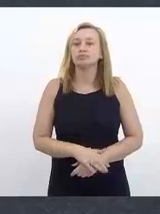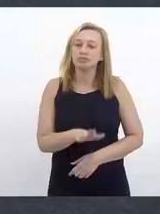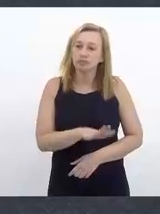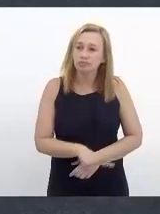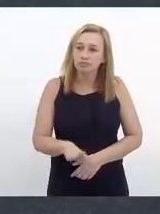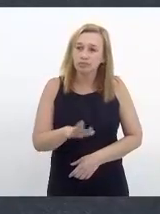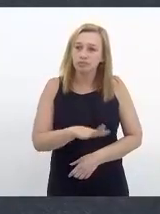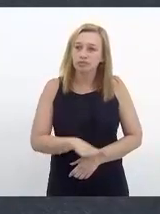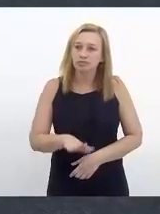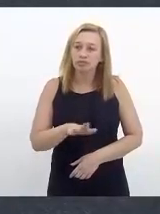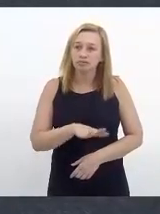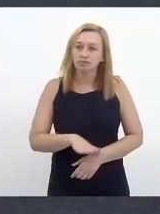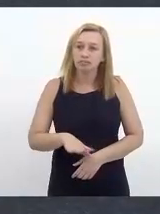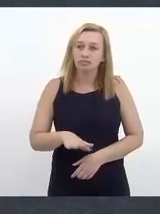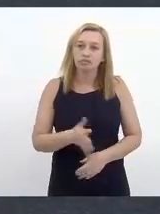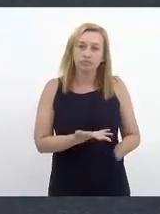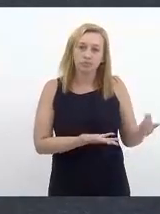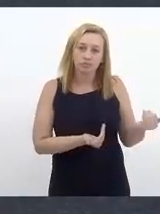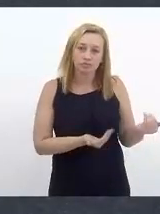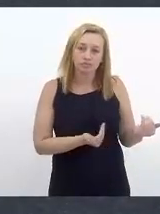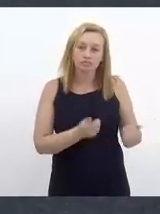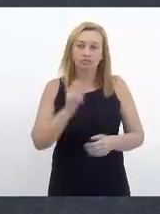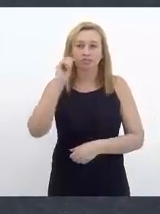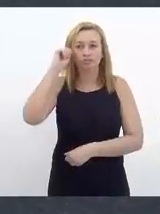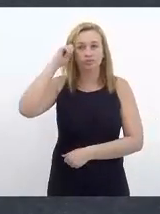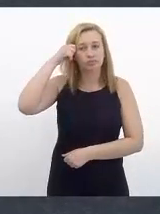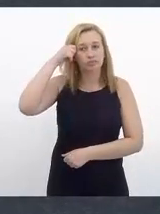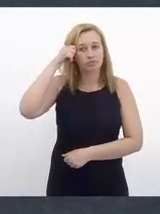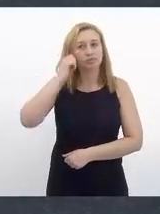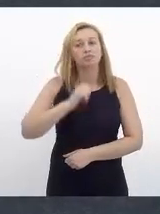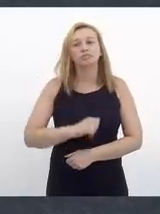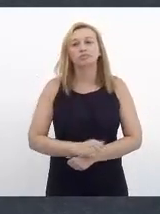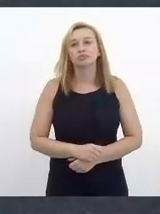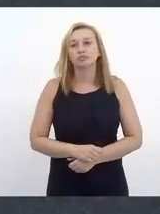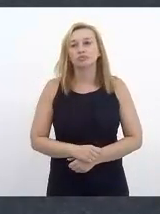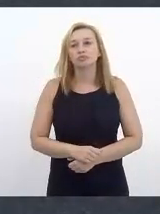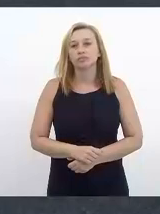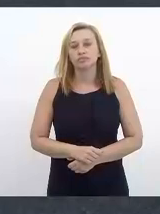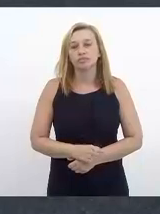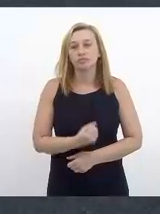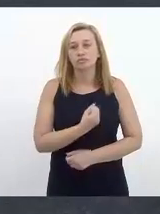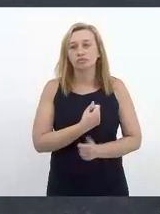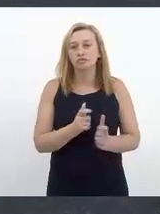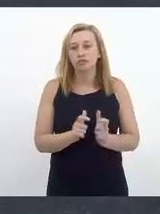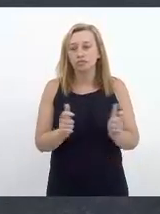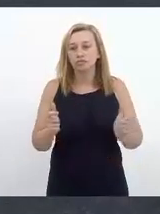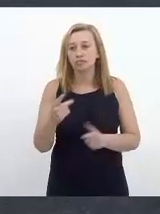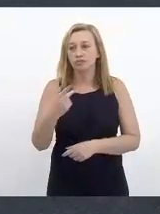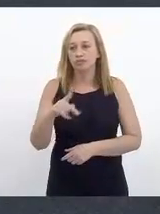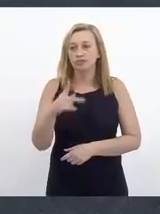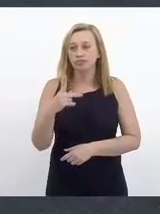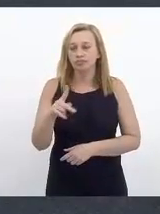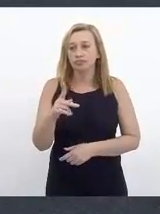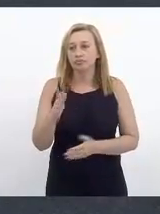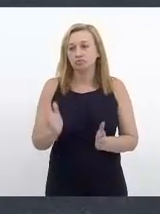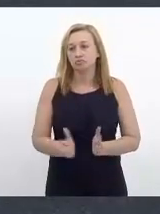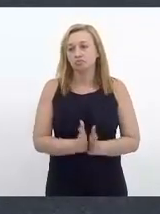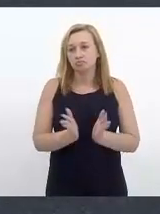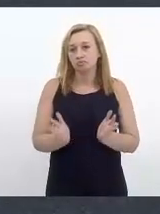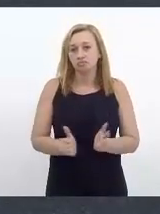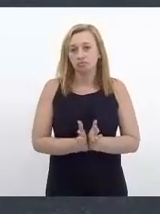crianças e jovens negros, grande parte deles em extrema